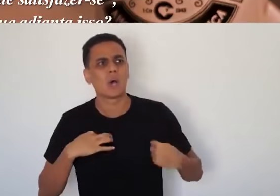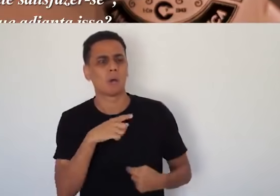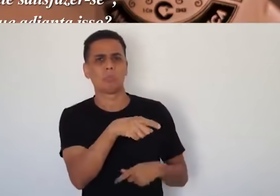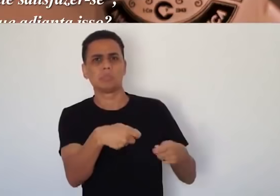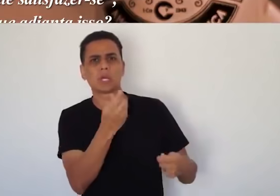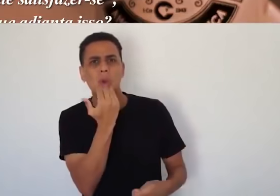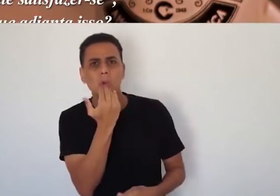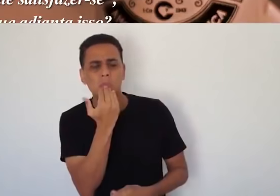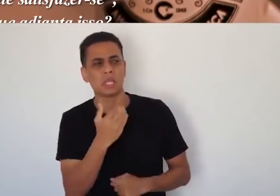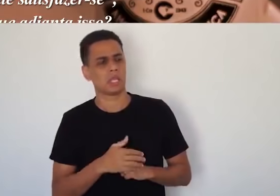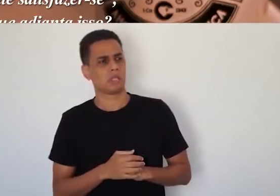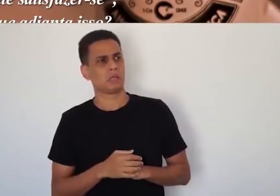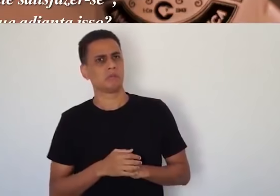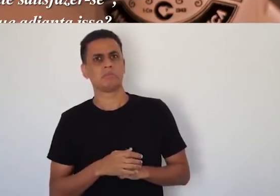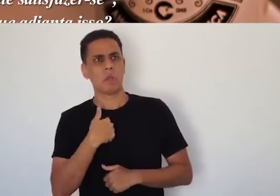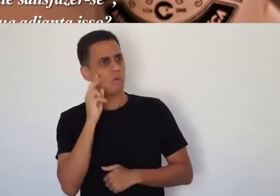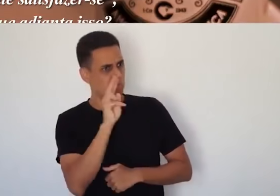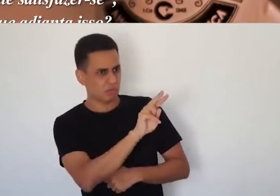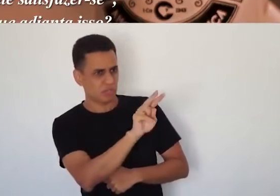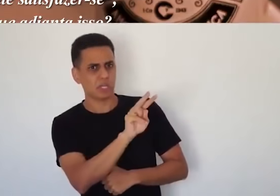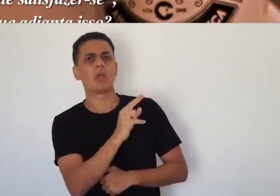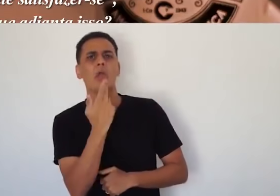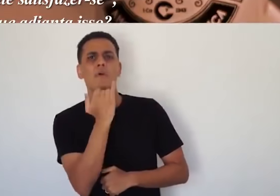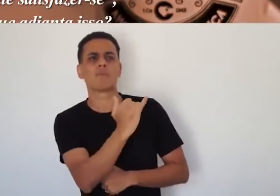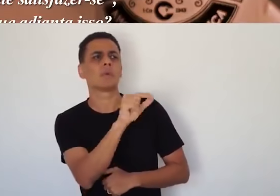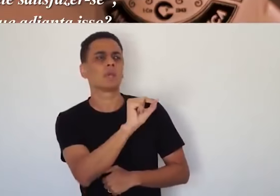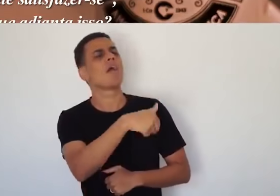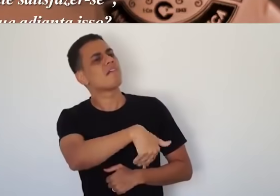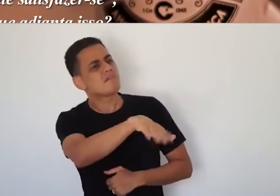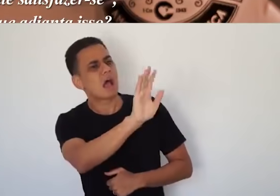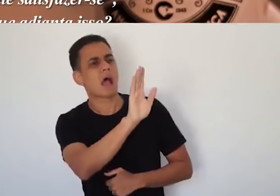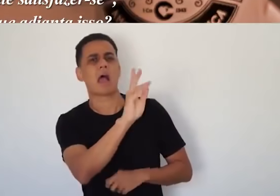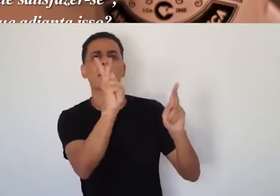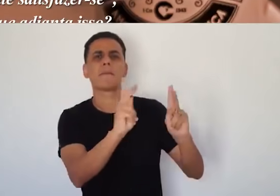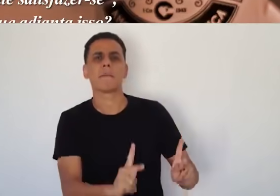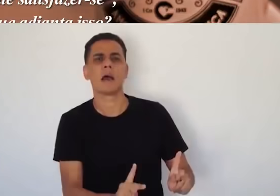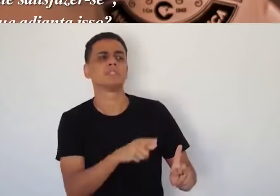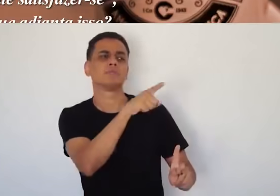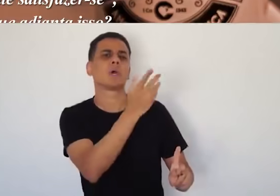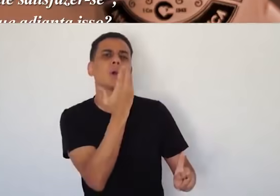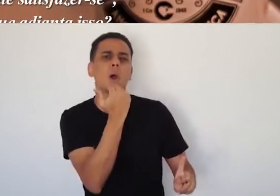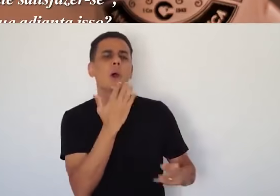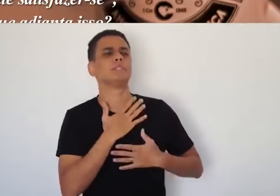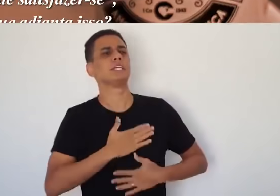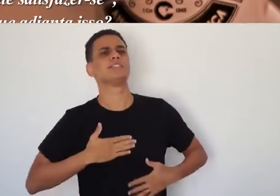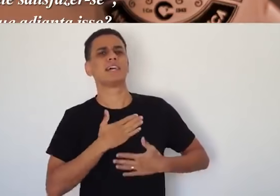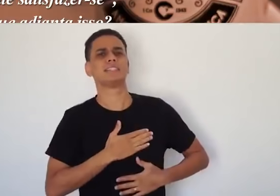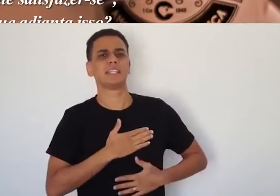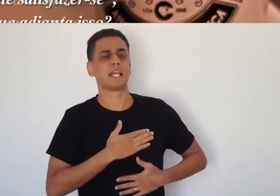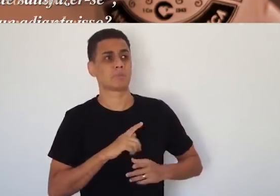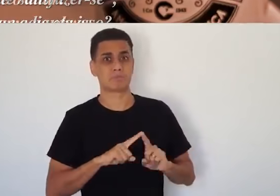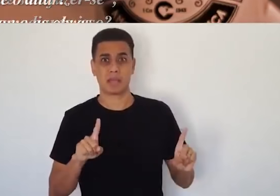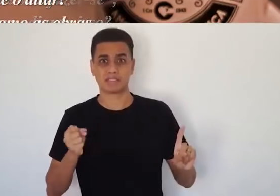dirá, você tem fé? Eu tenho obras. Mostre-me a sua fé sem obras e eu lhe mostrarei a minha fé